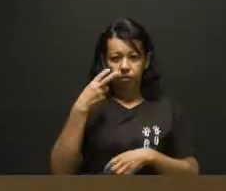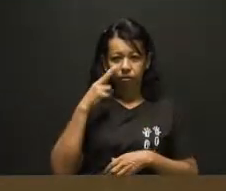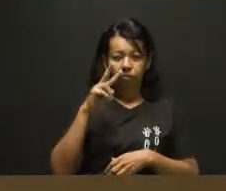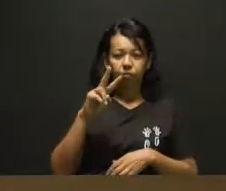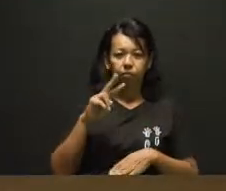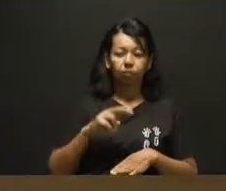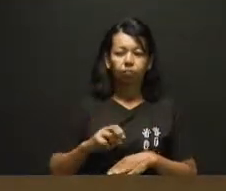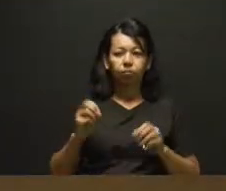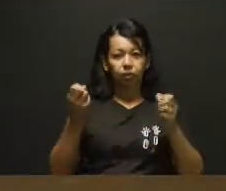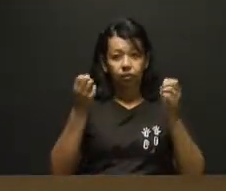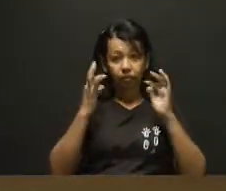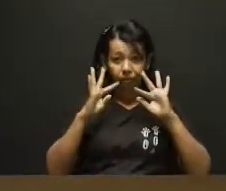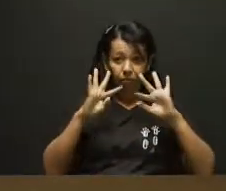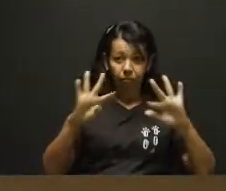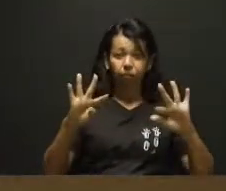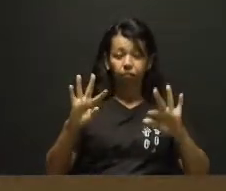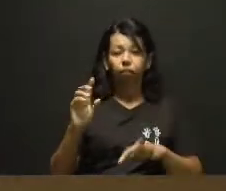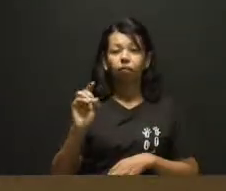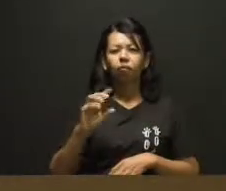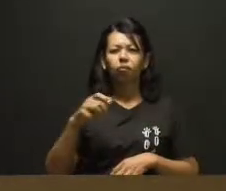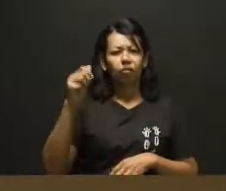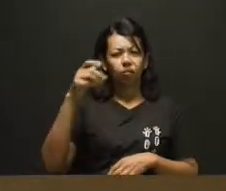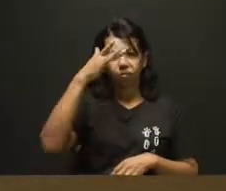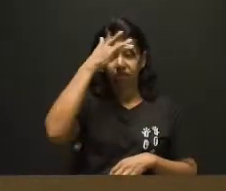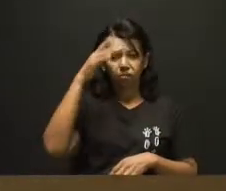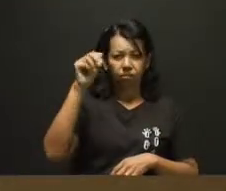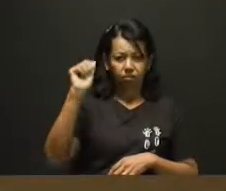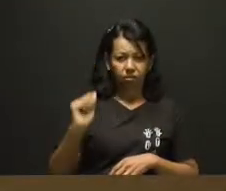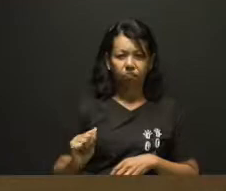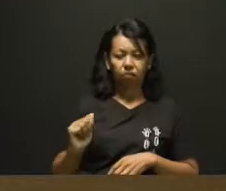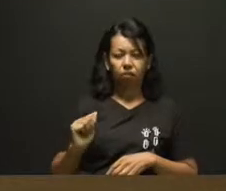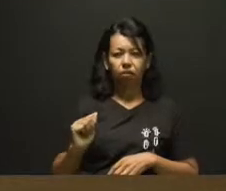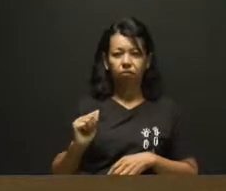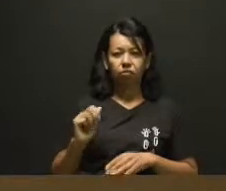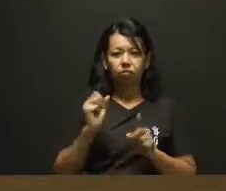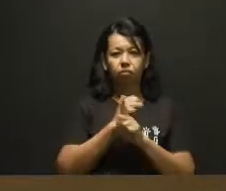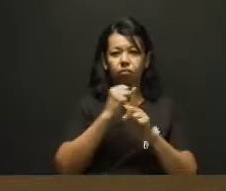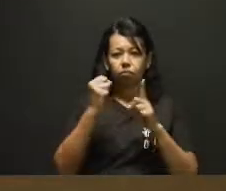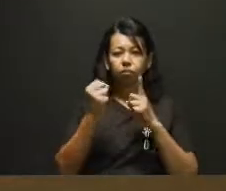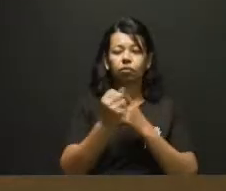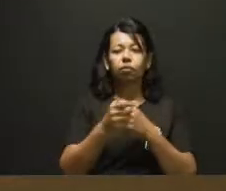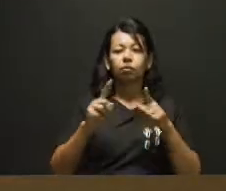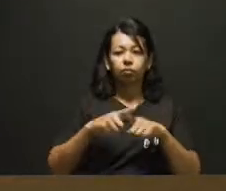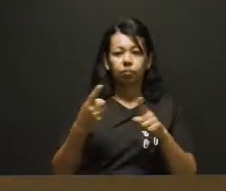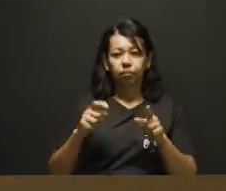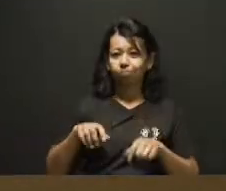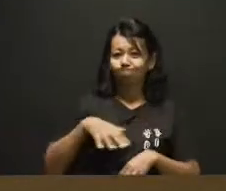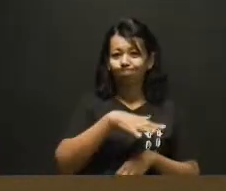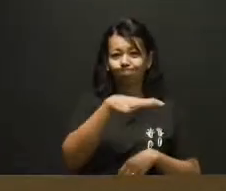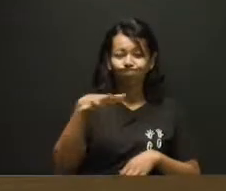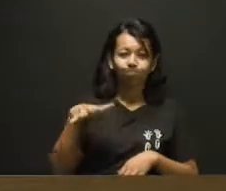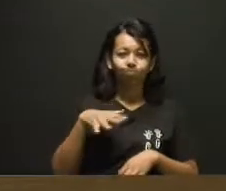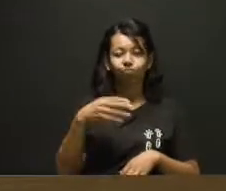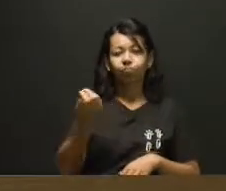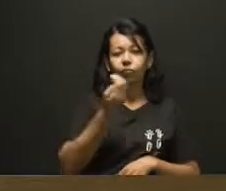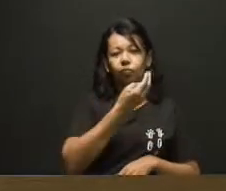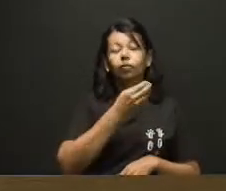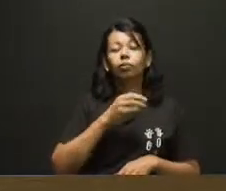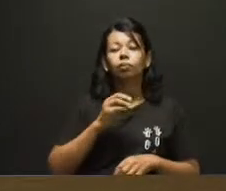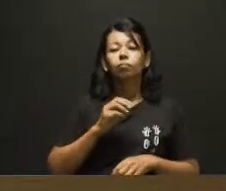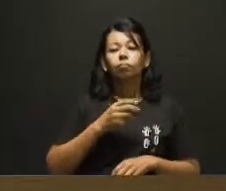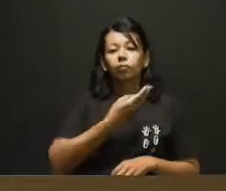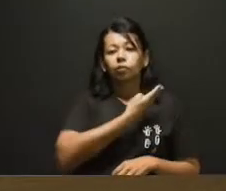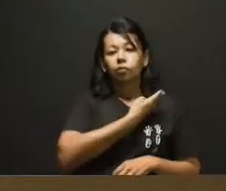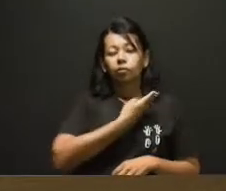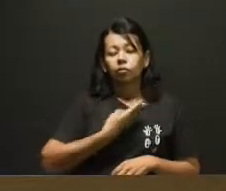mais atento não só das autoridades e da sociedade mas dos órgãos públicos também e claro